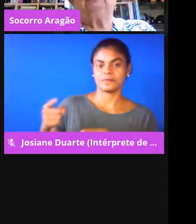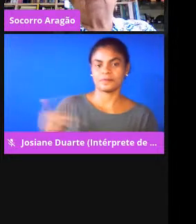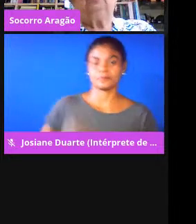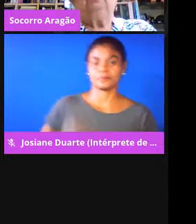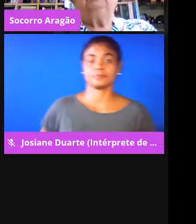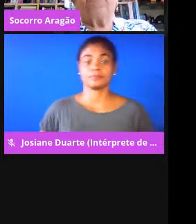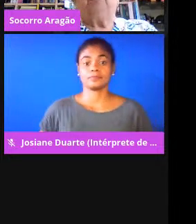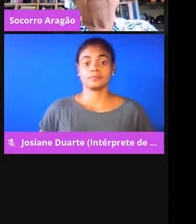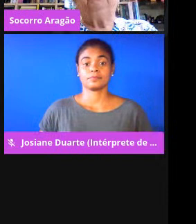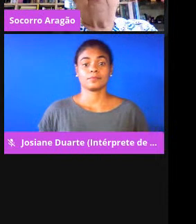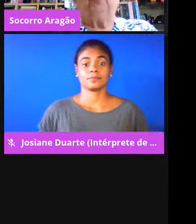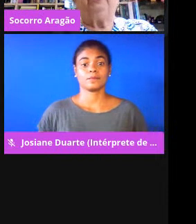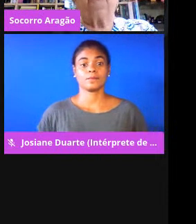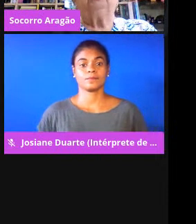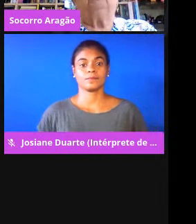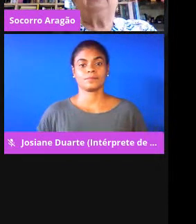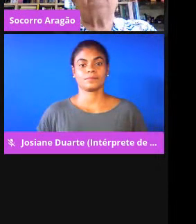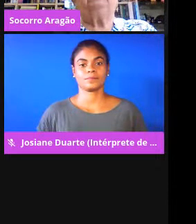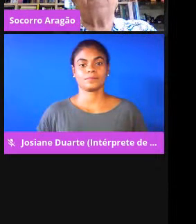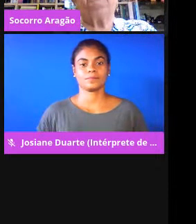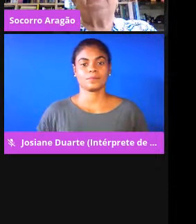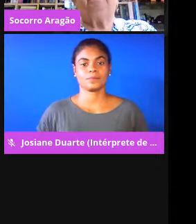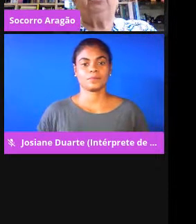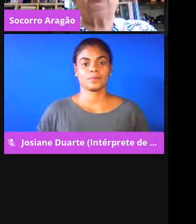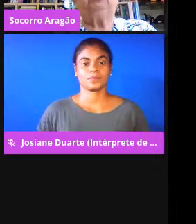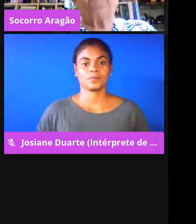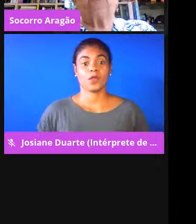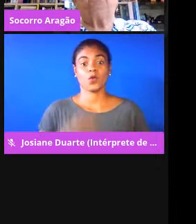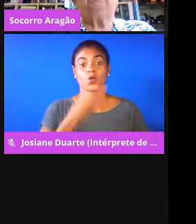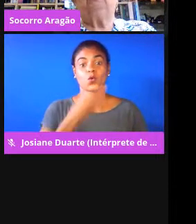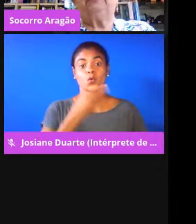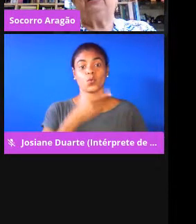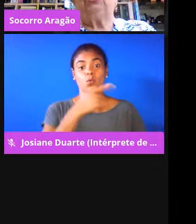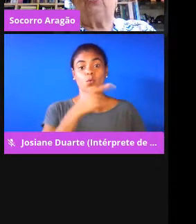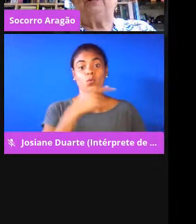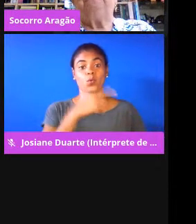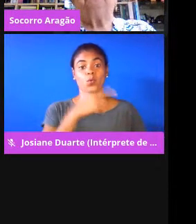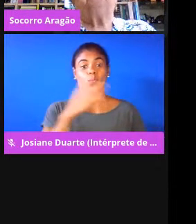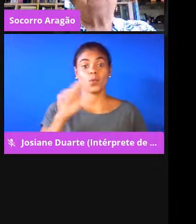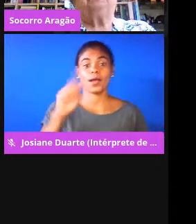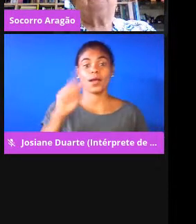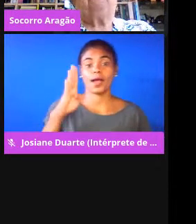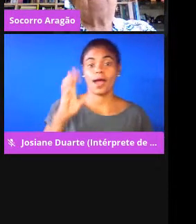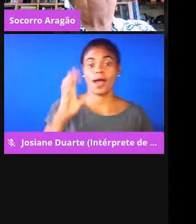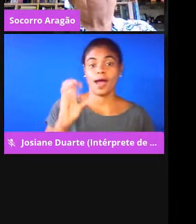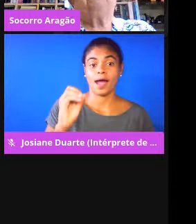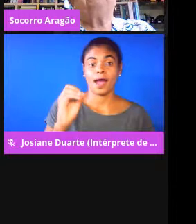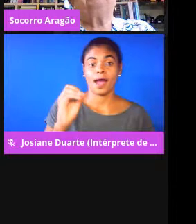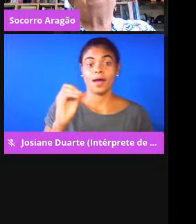O cabo ficou para um canto de bofe de fora e um soldado que se meter a besta não ficou para contar a história.